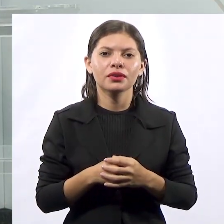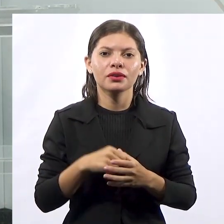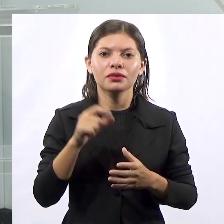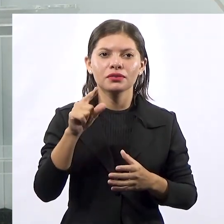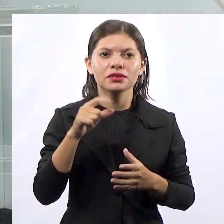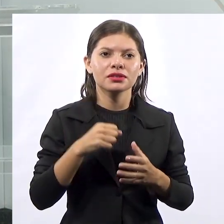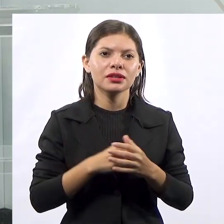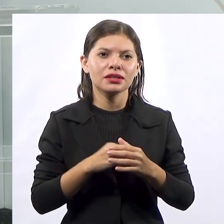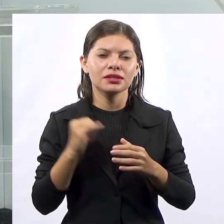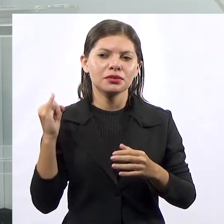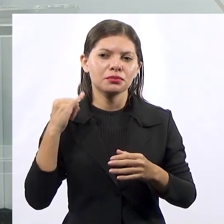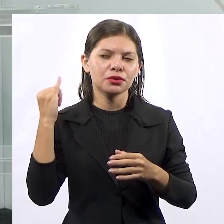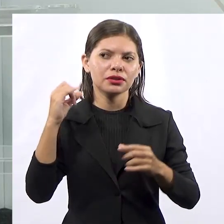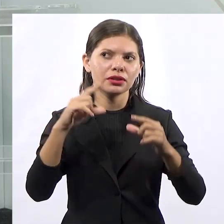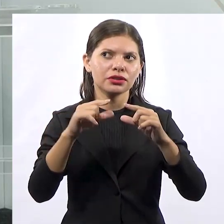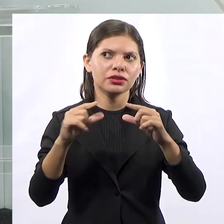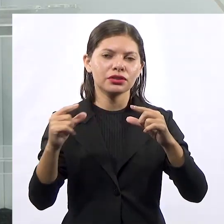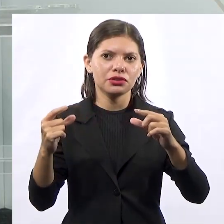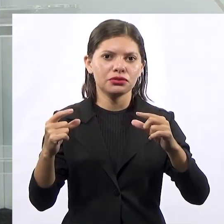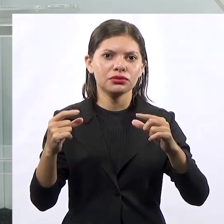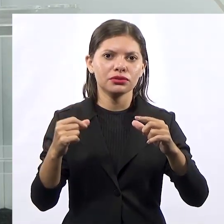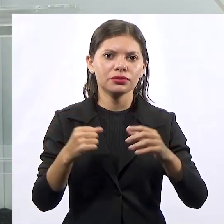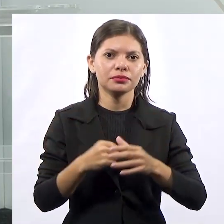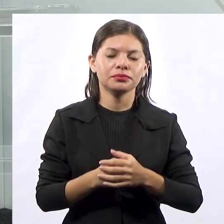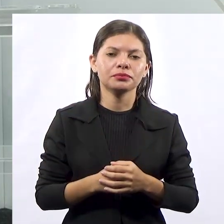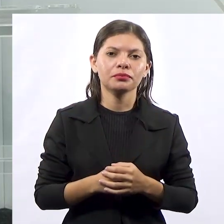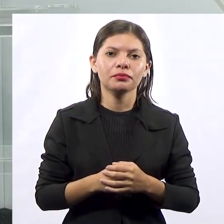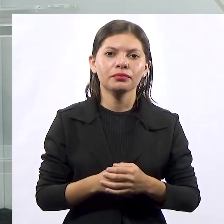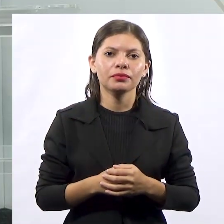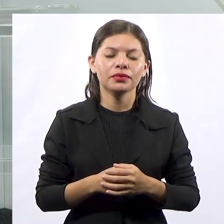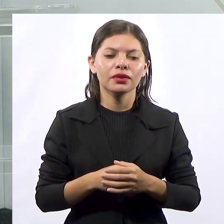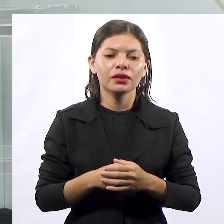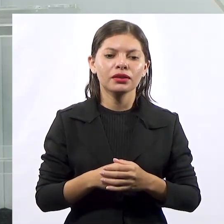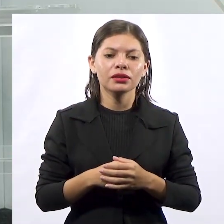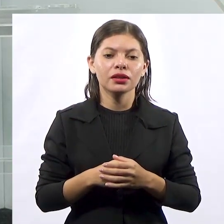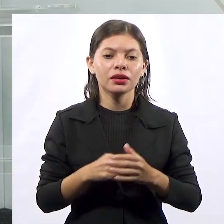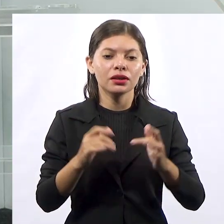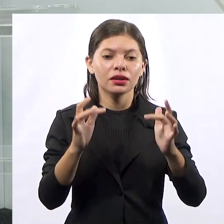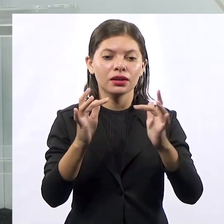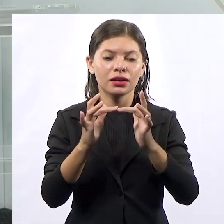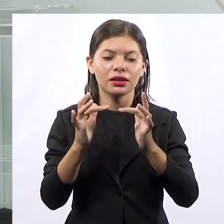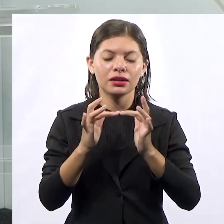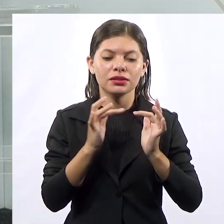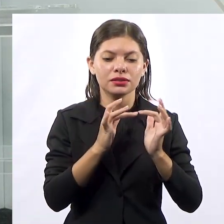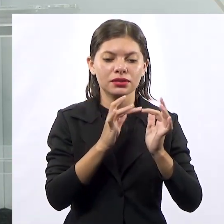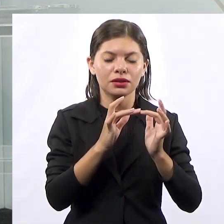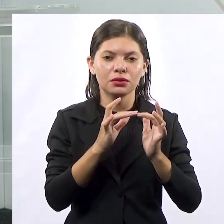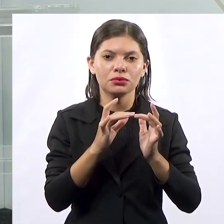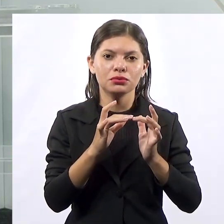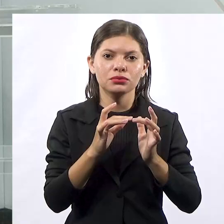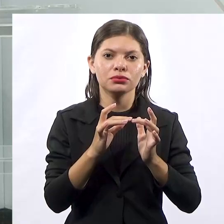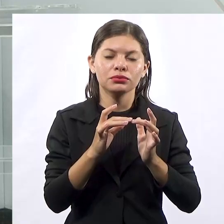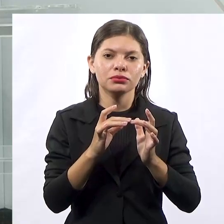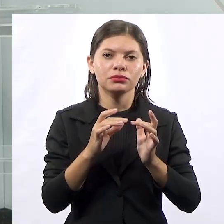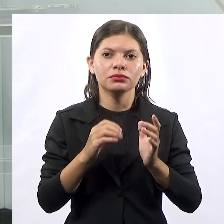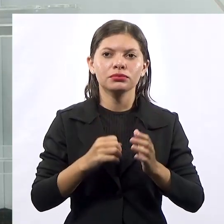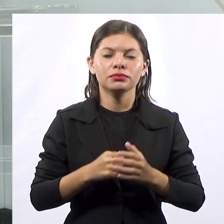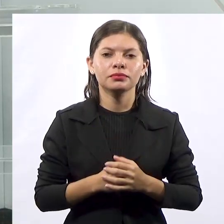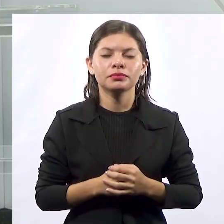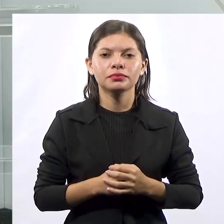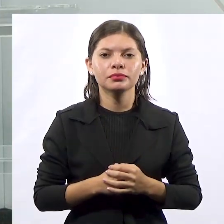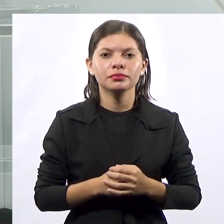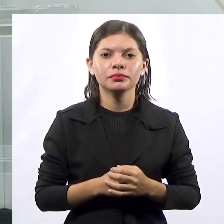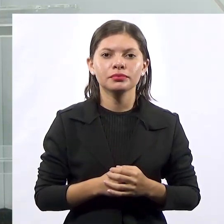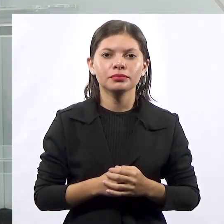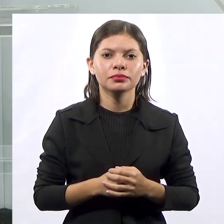que vocês considerem mais importantes. Esses trechos têm que ter relação com os eixos, porque nós já temos os